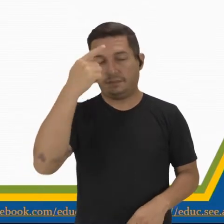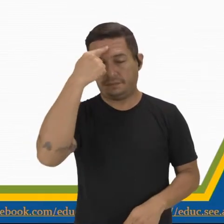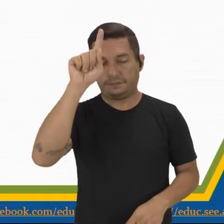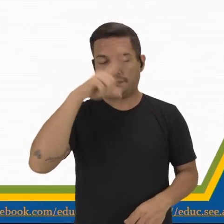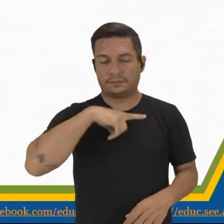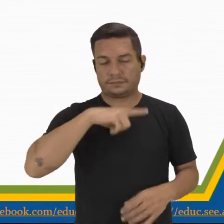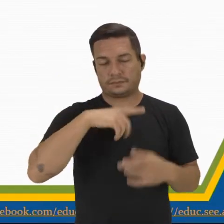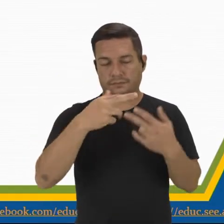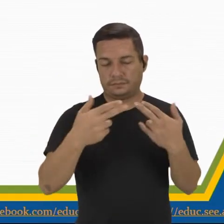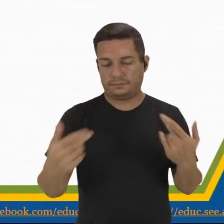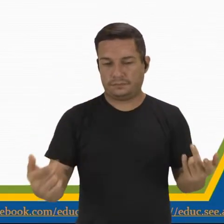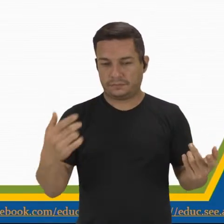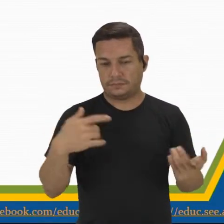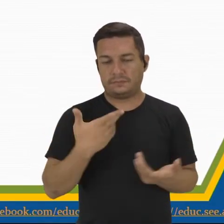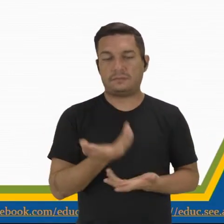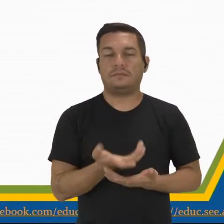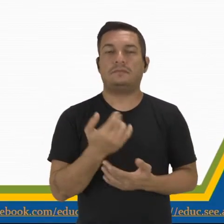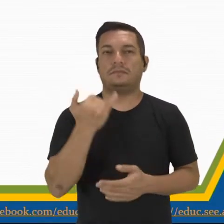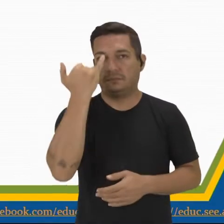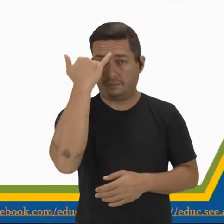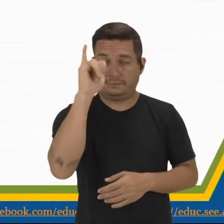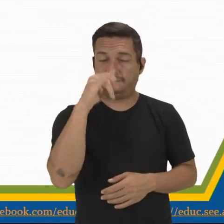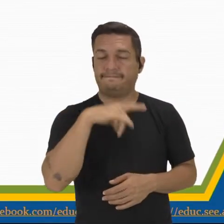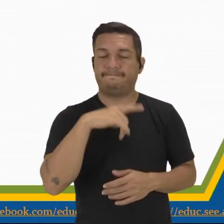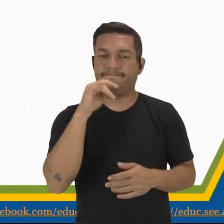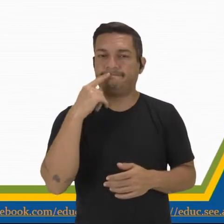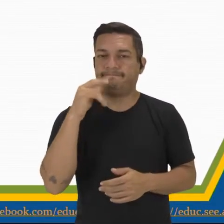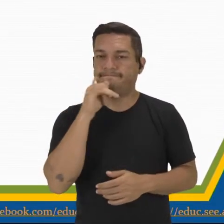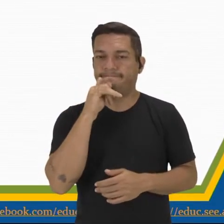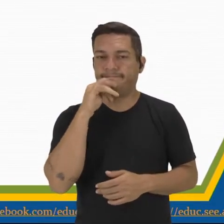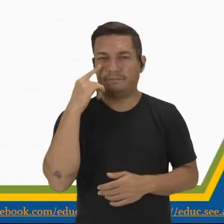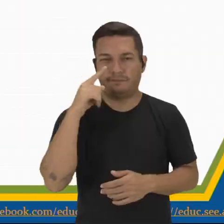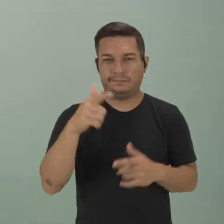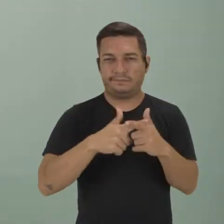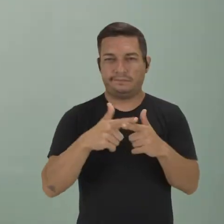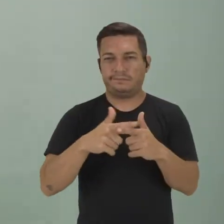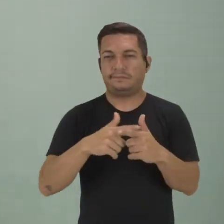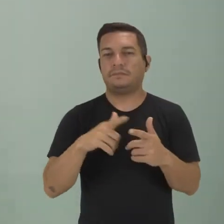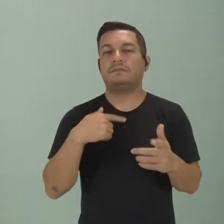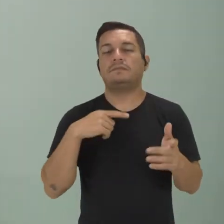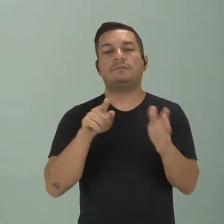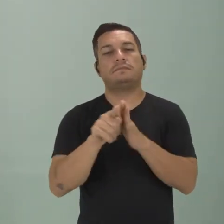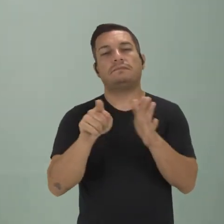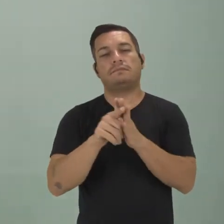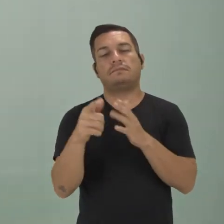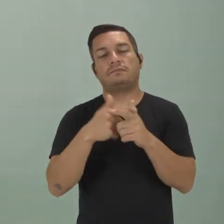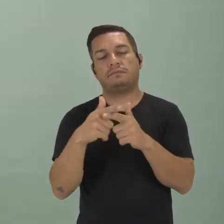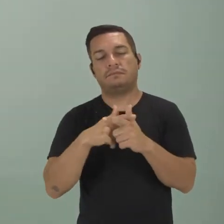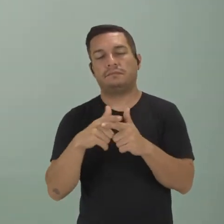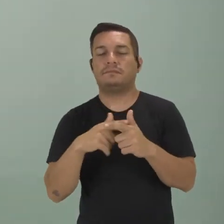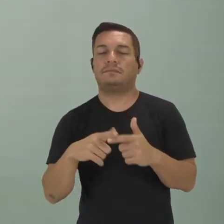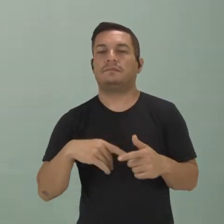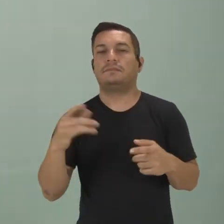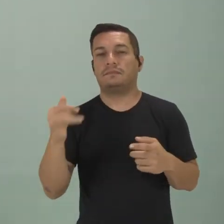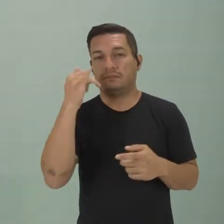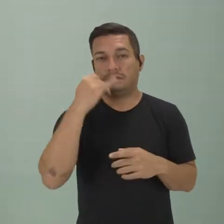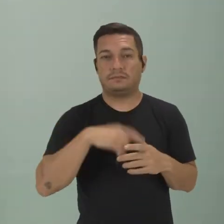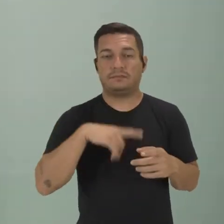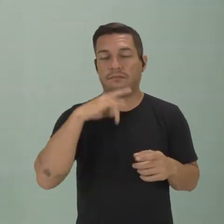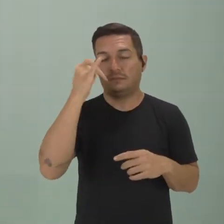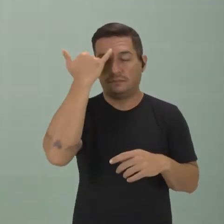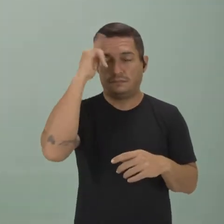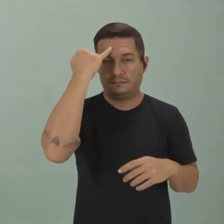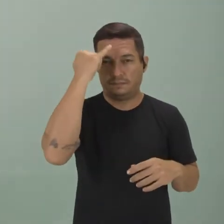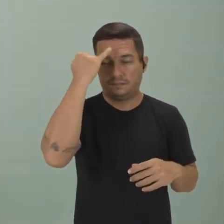você tem sobre algo. Então veja bem, você observou um problema, você questionou esse problema e aí você